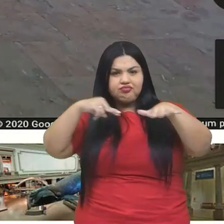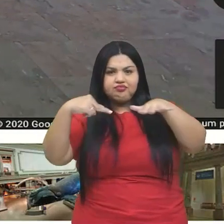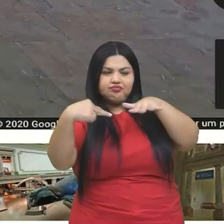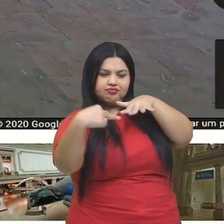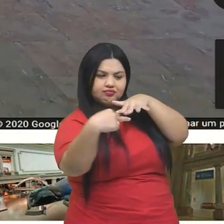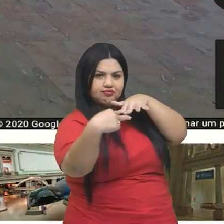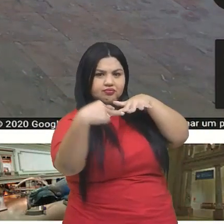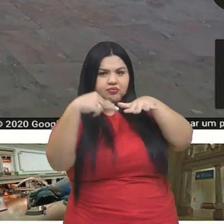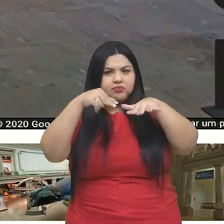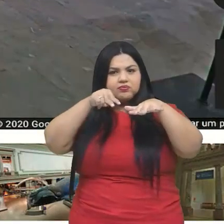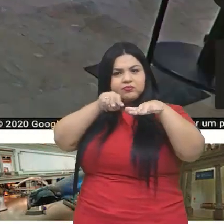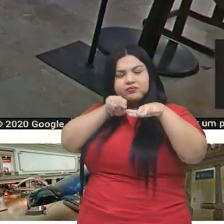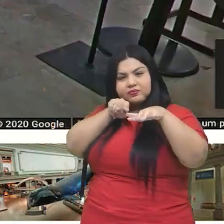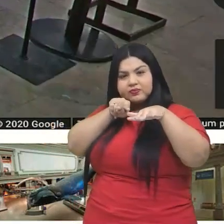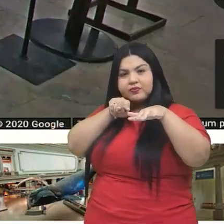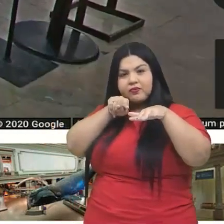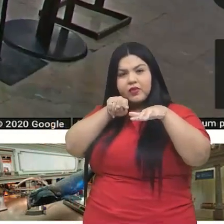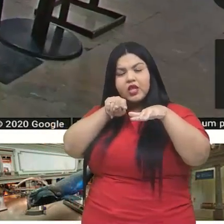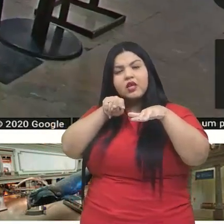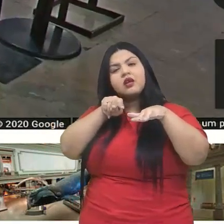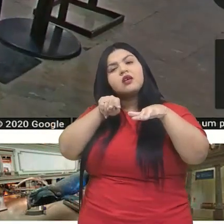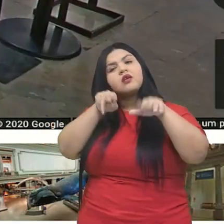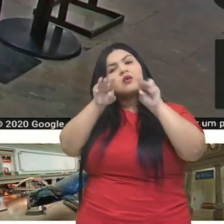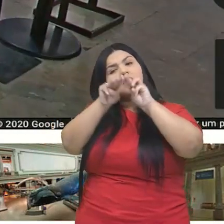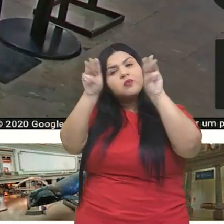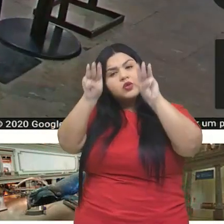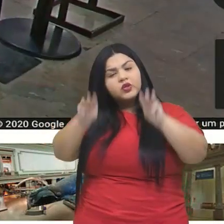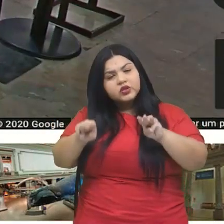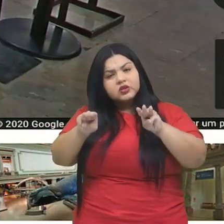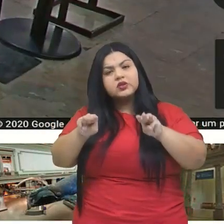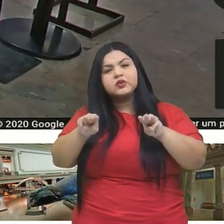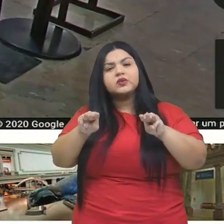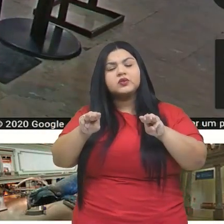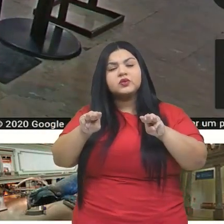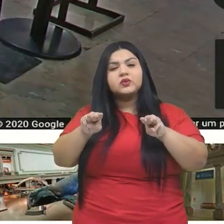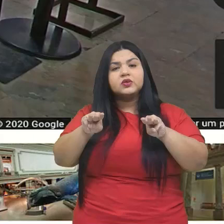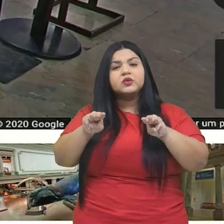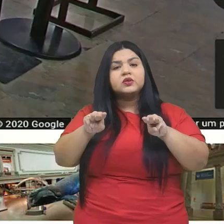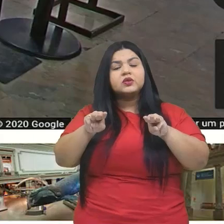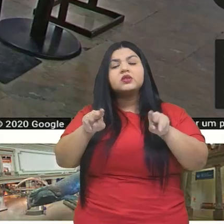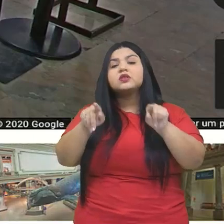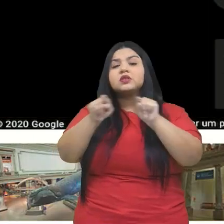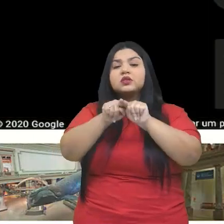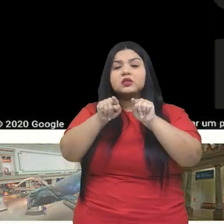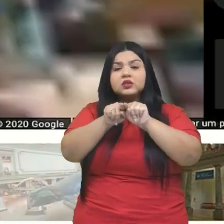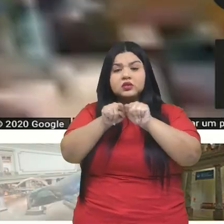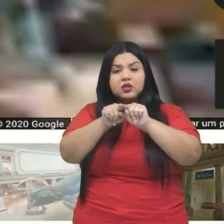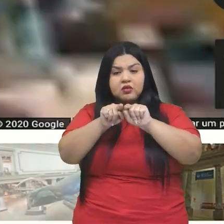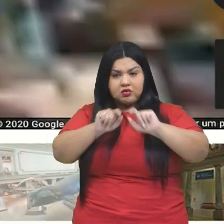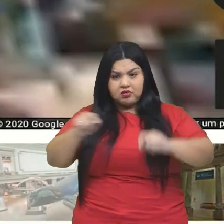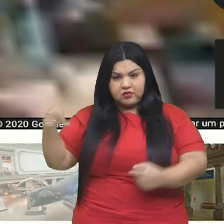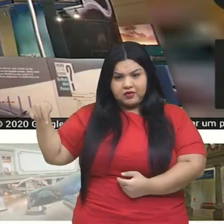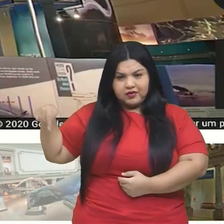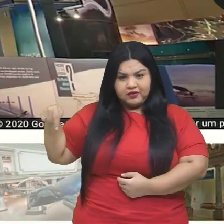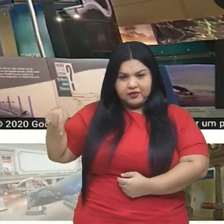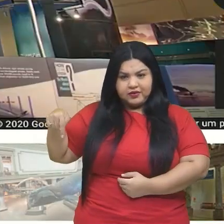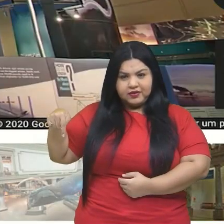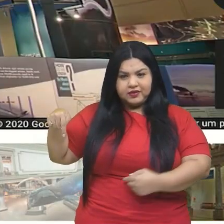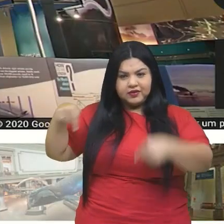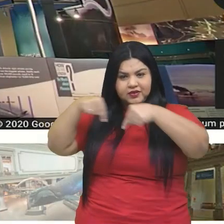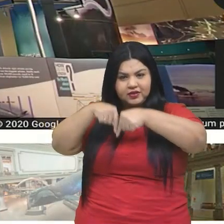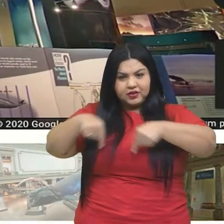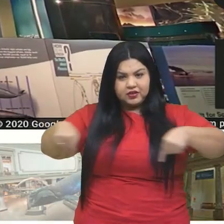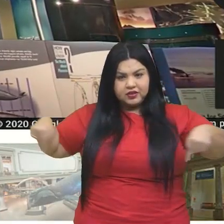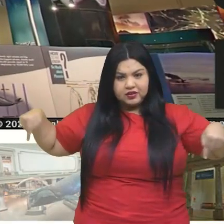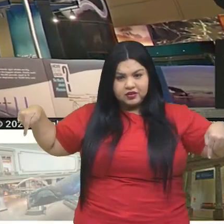salão do Museu de História Natural de Washington, e aqui embaixo, olha só, você tem acesso, né, a